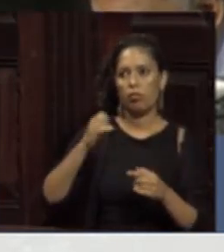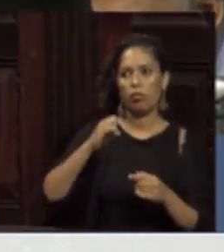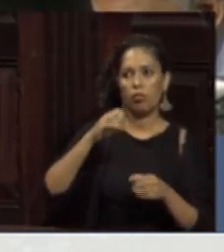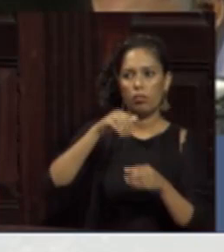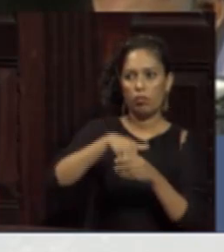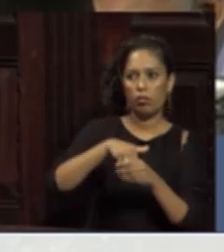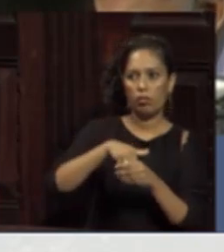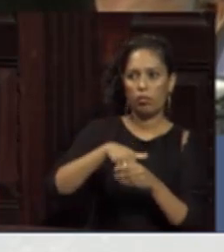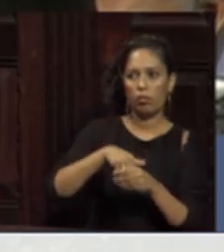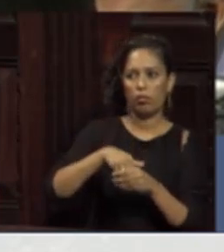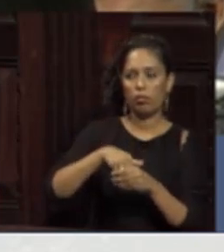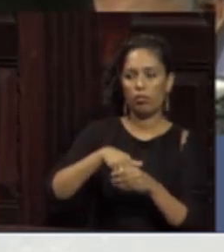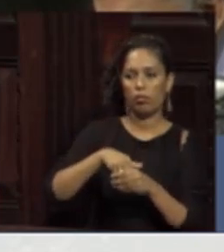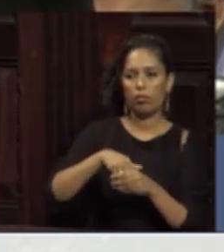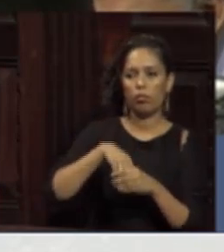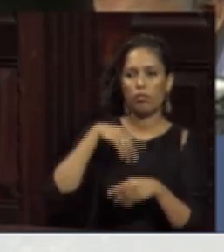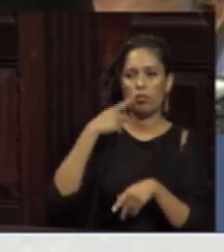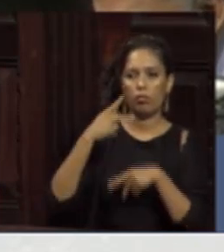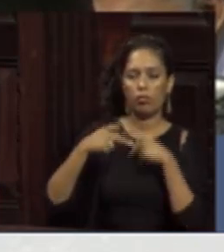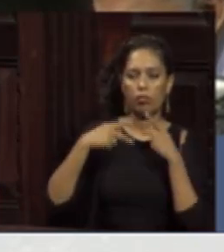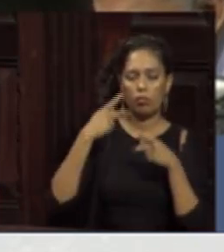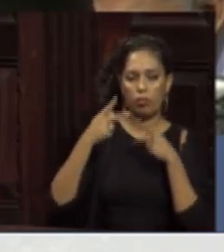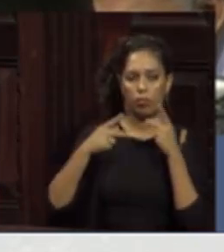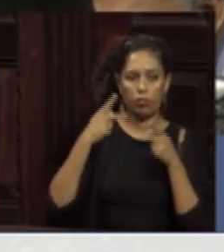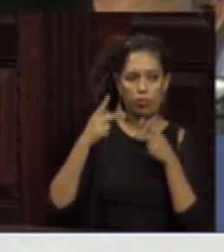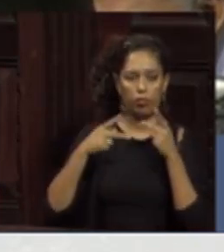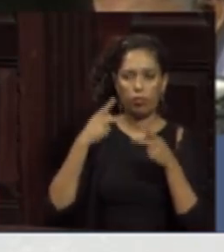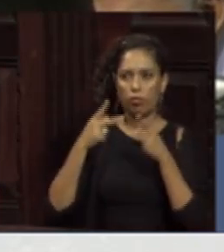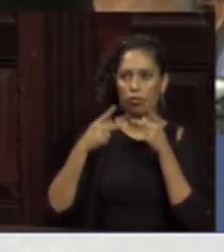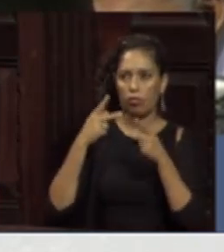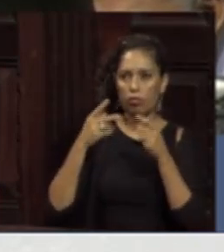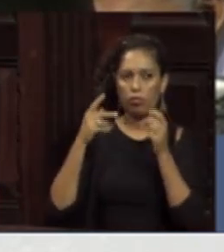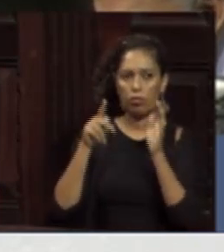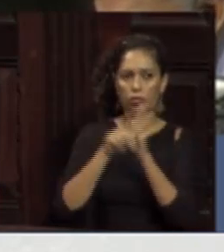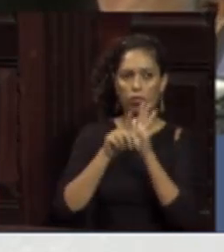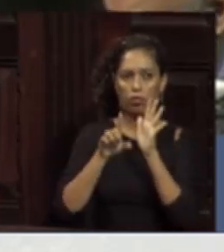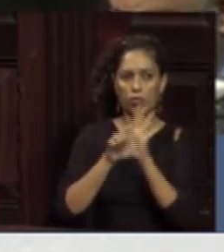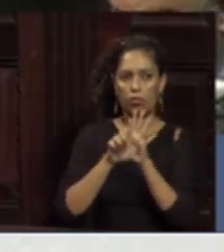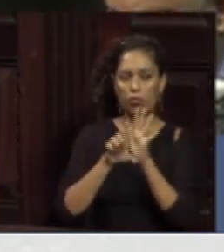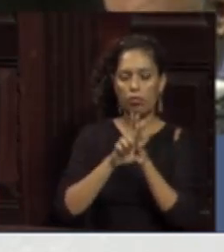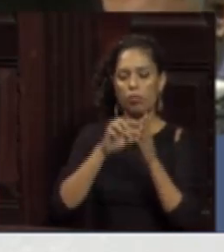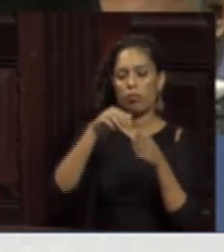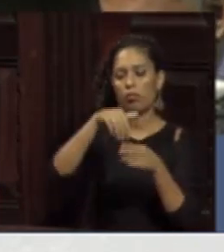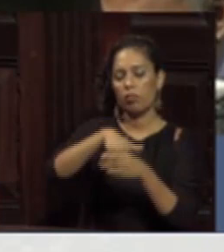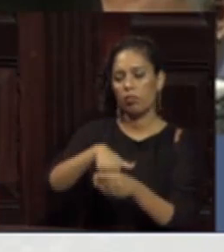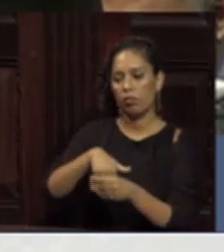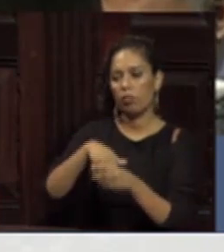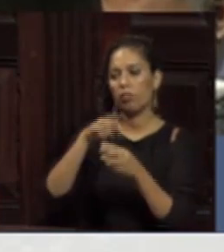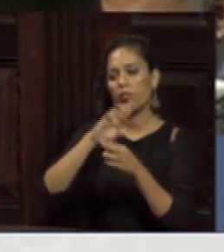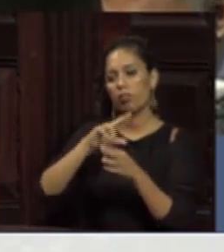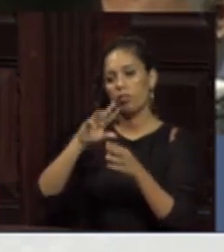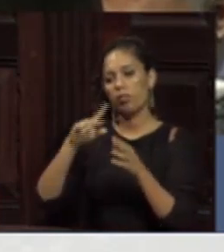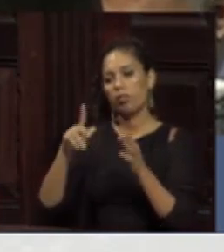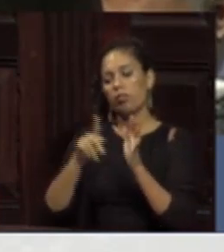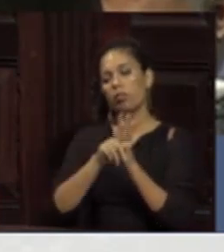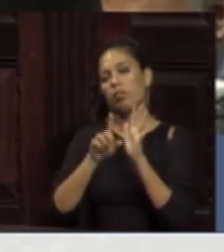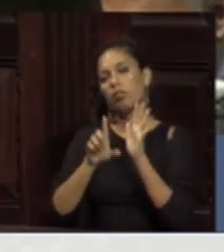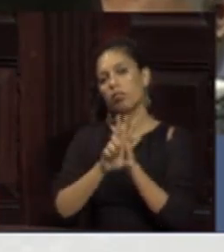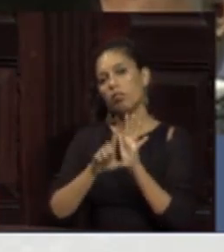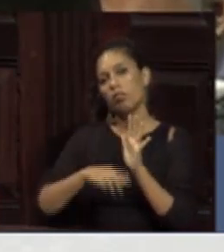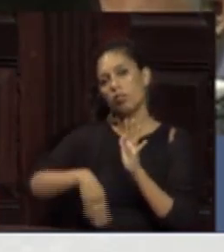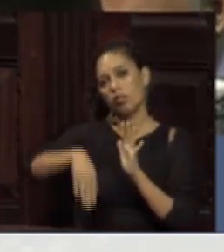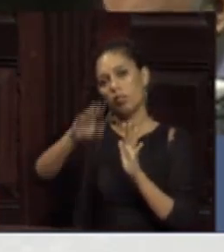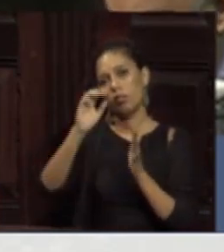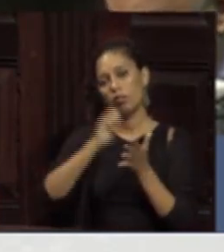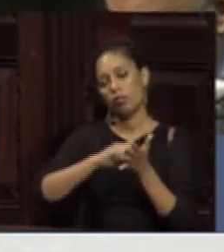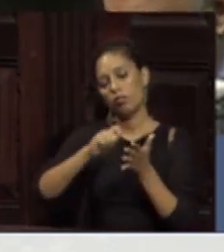votação. Em votação substitutivo. Senhores que aprovam, permaneçam como estão. Aprovado. Vai a redação do